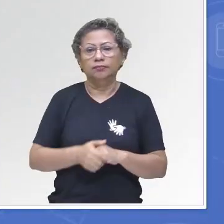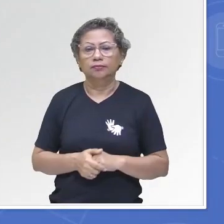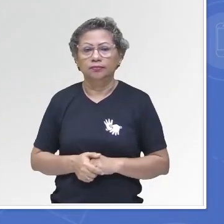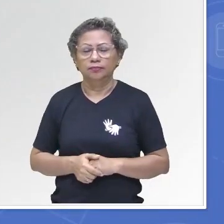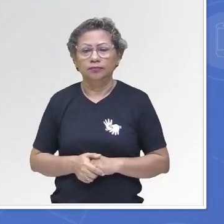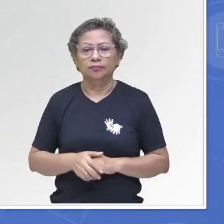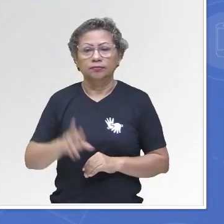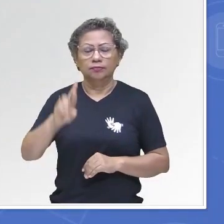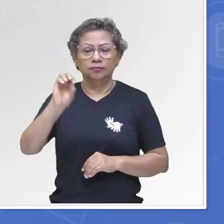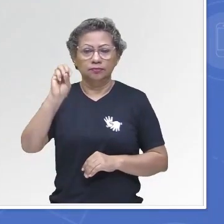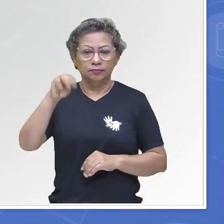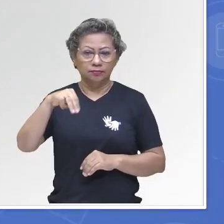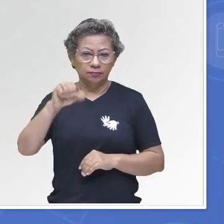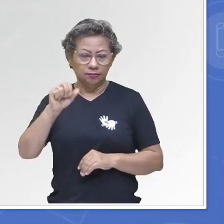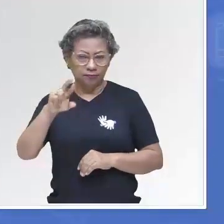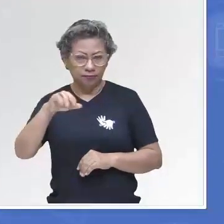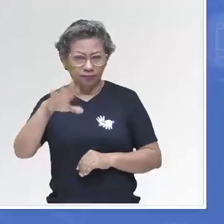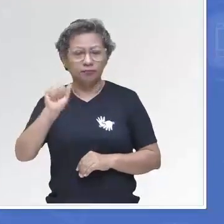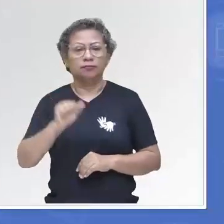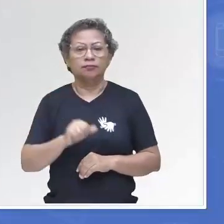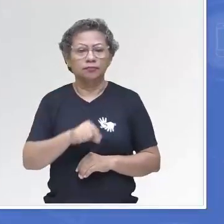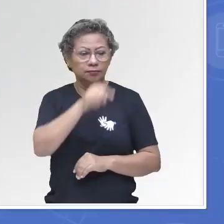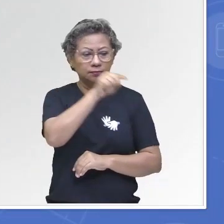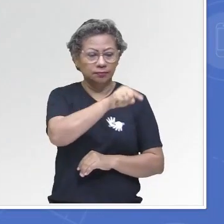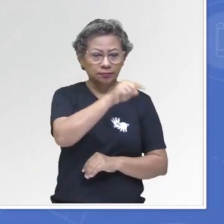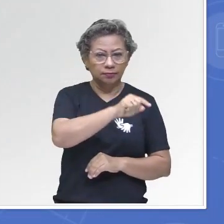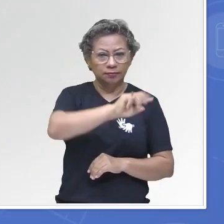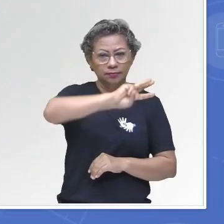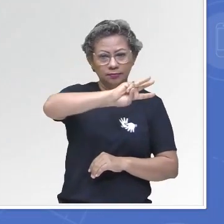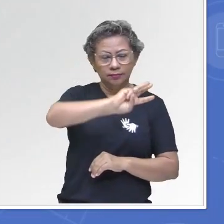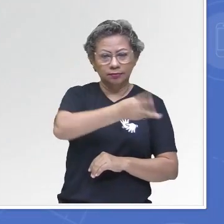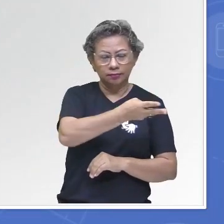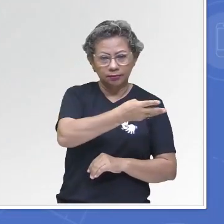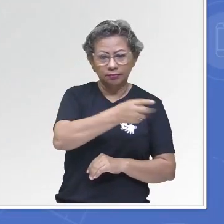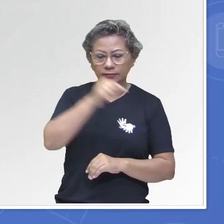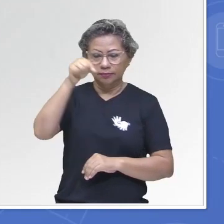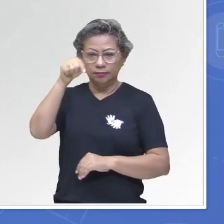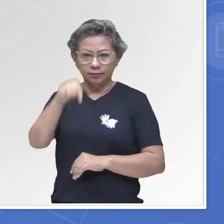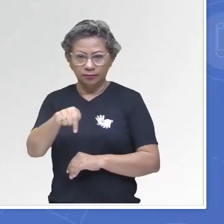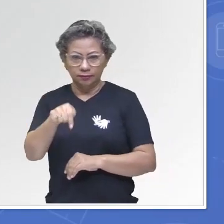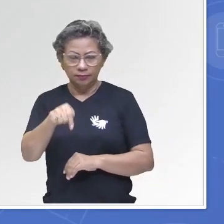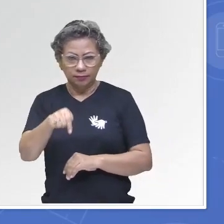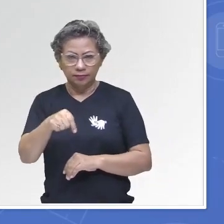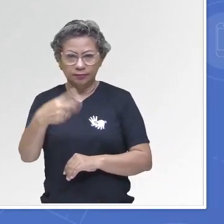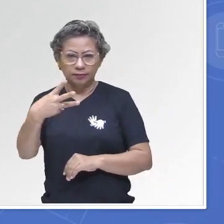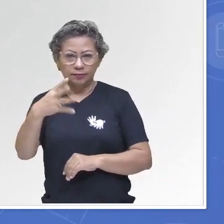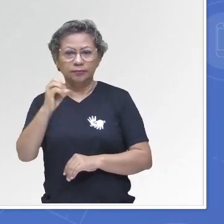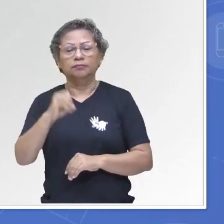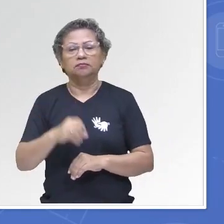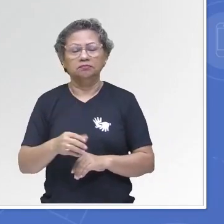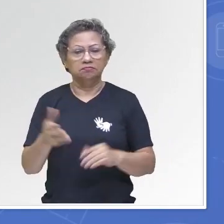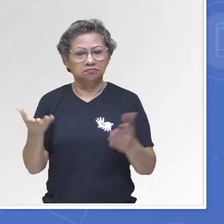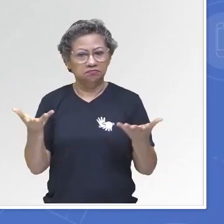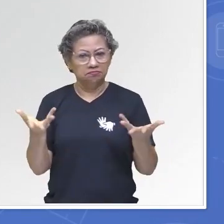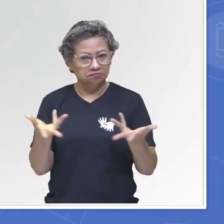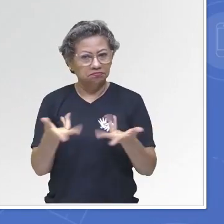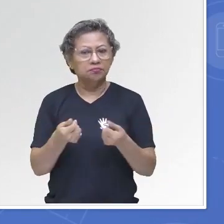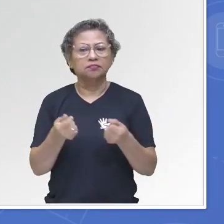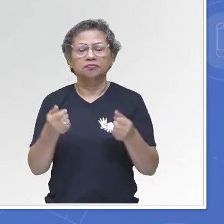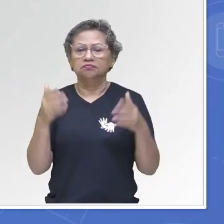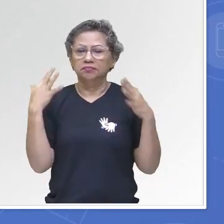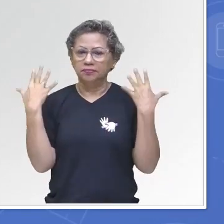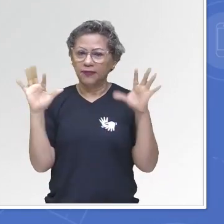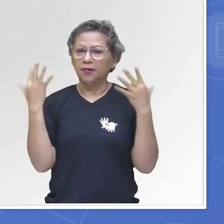Romário Fernandes, questão 1, a população é 3.000 e a amostra 30, beleza. Questão